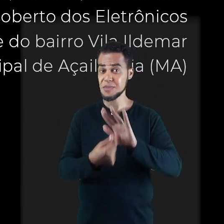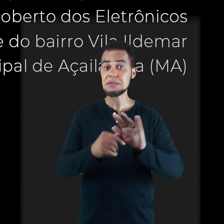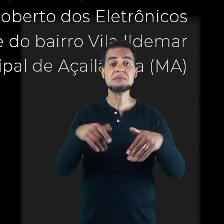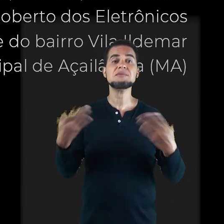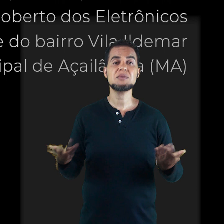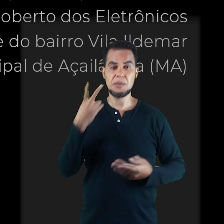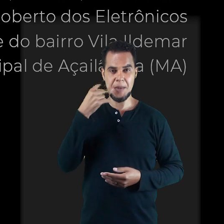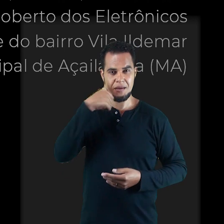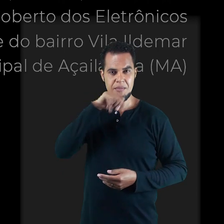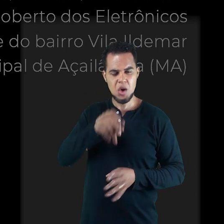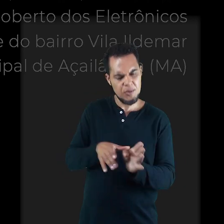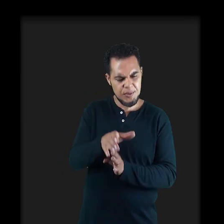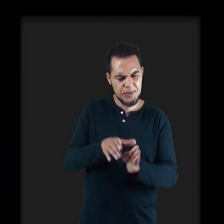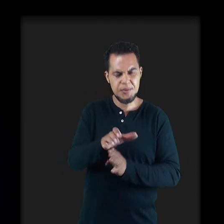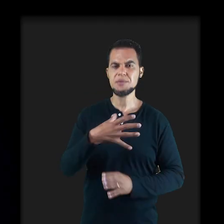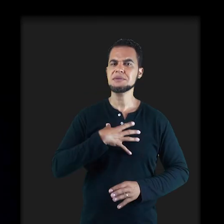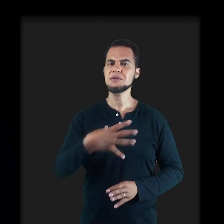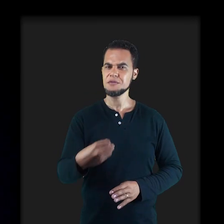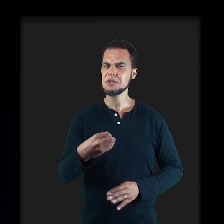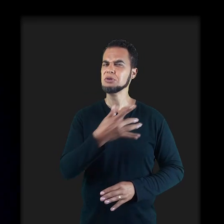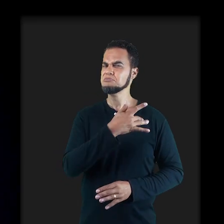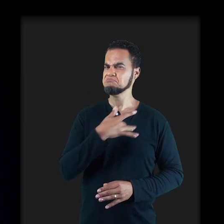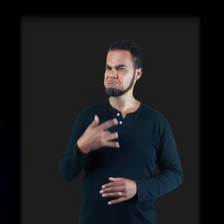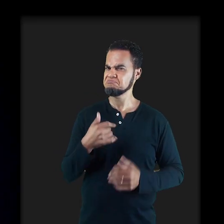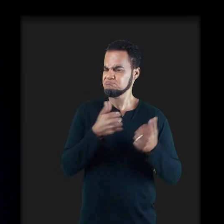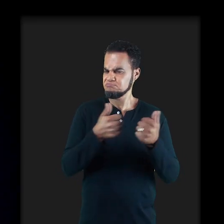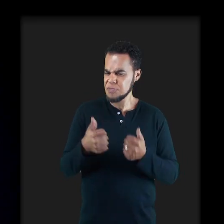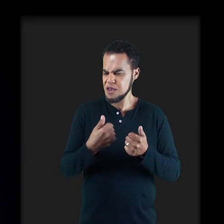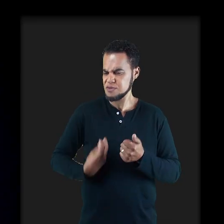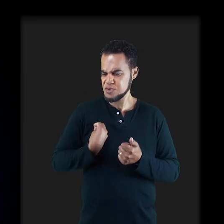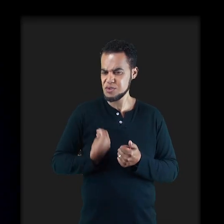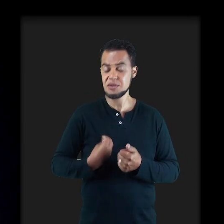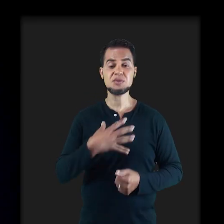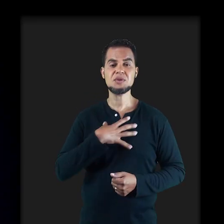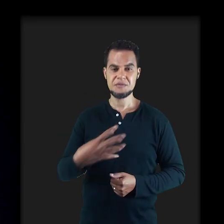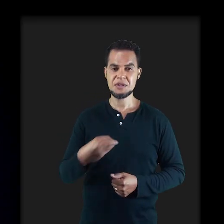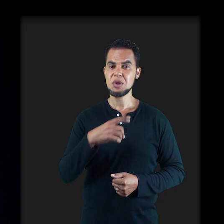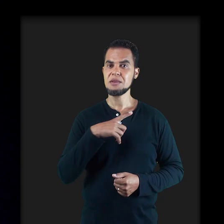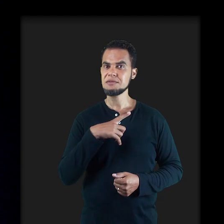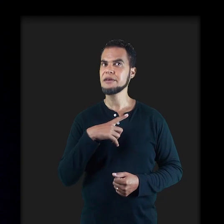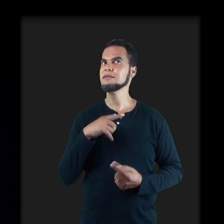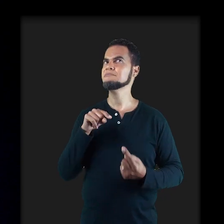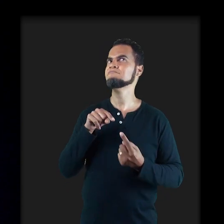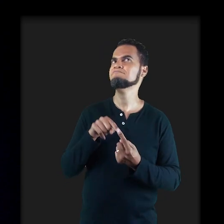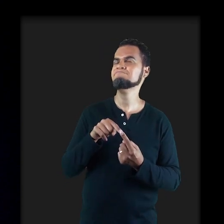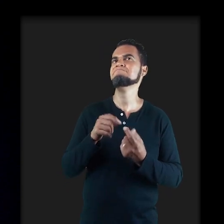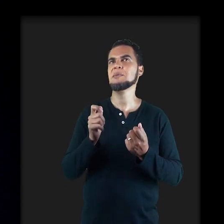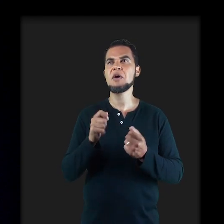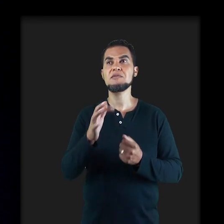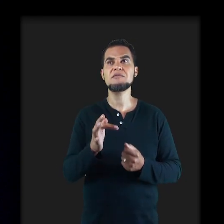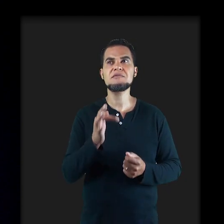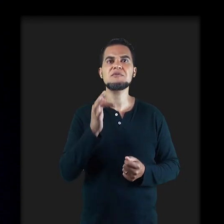comprovam que quando os pais orientam seus filhos de uma forma saudável, funcional, os filhos têm uma tendência a entrar